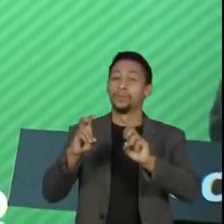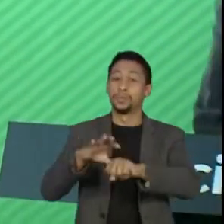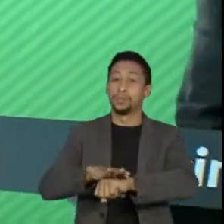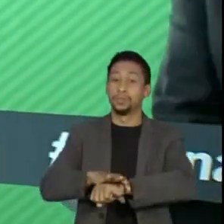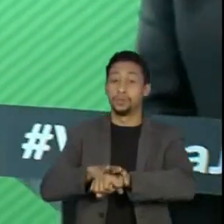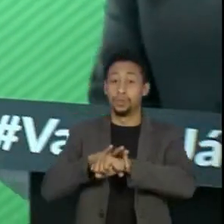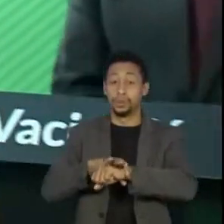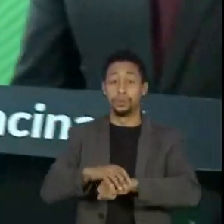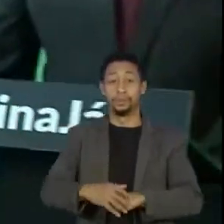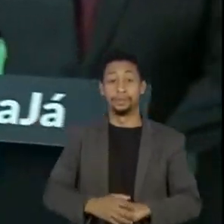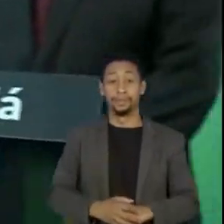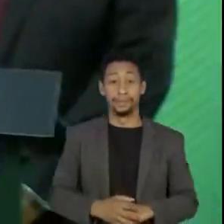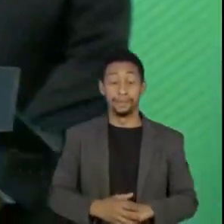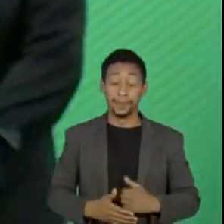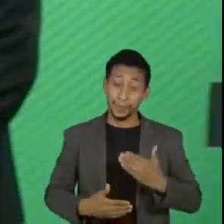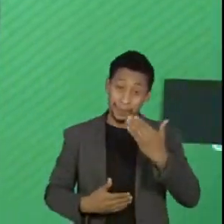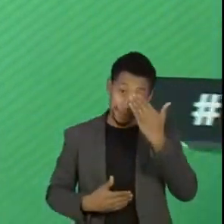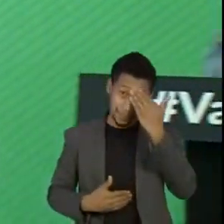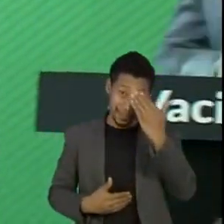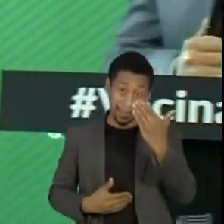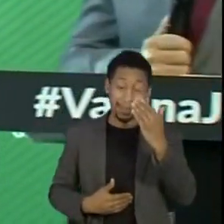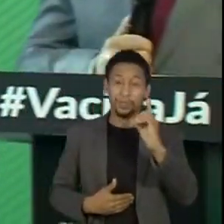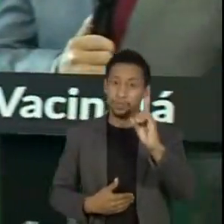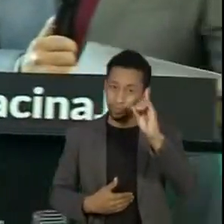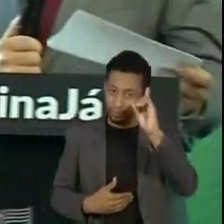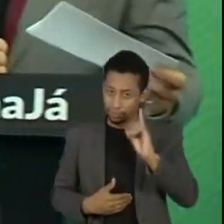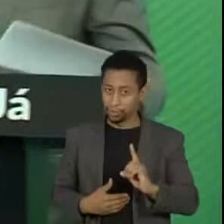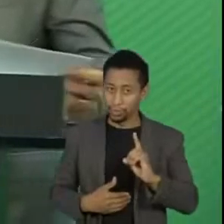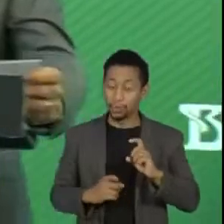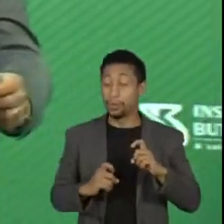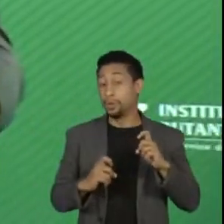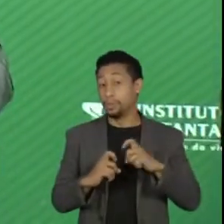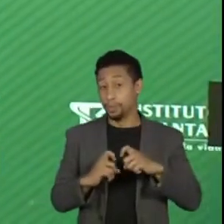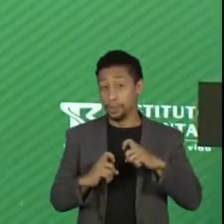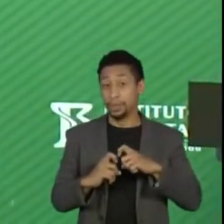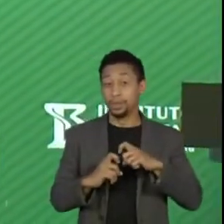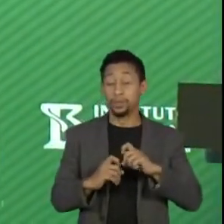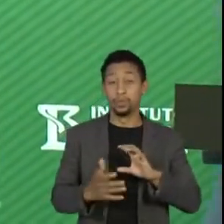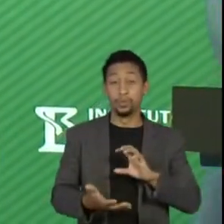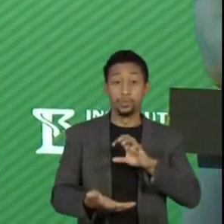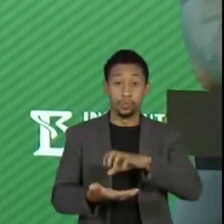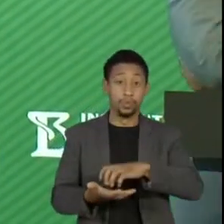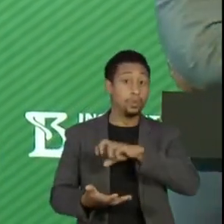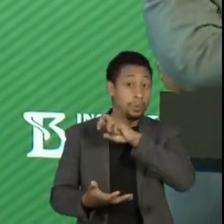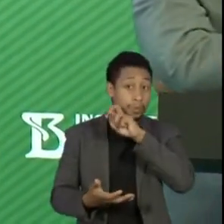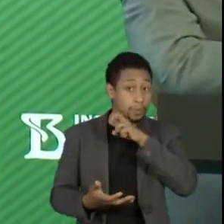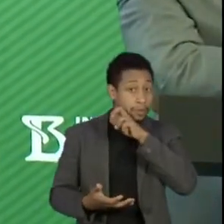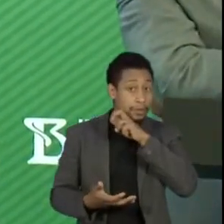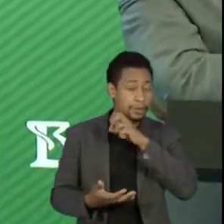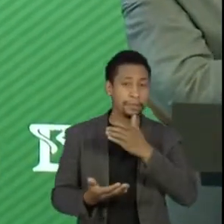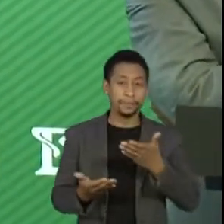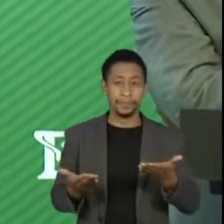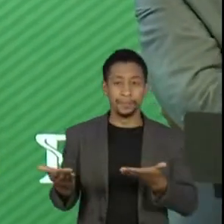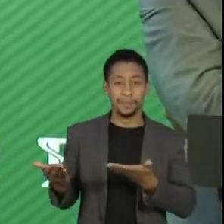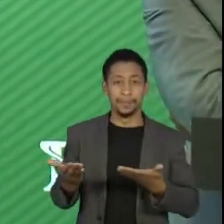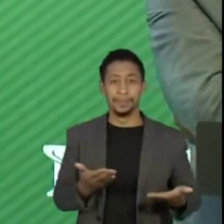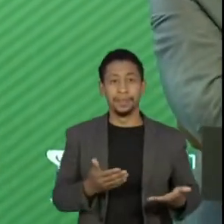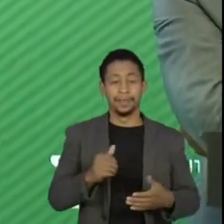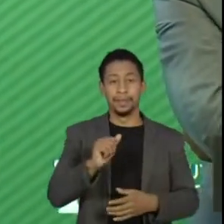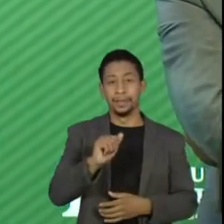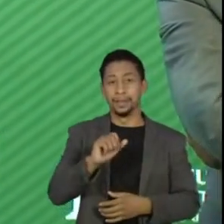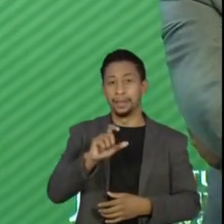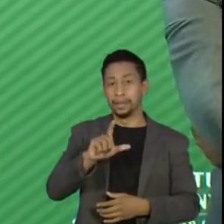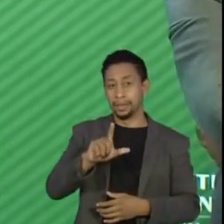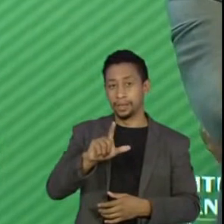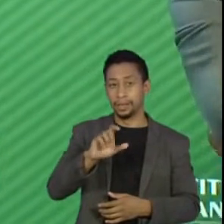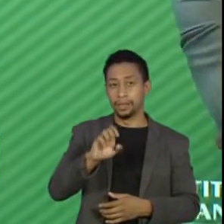Muito obrigado, Ricardo Balacios, diretor médico de pesquisa clínica do Instituto Butantan. Agora eu passo a palavra para Alex Precioso